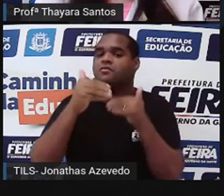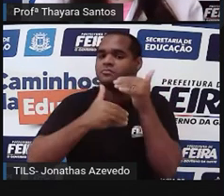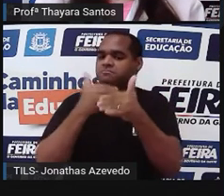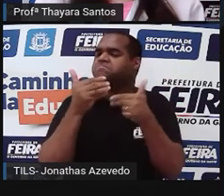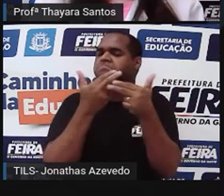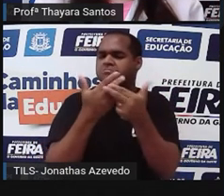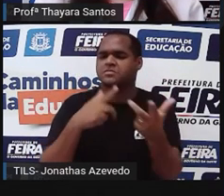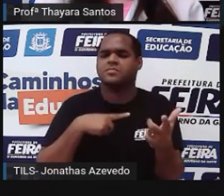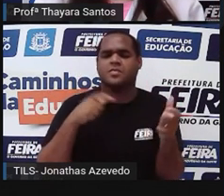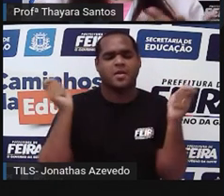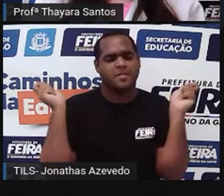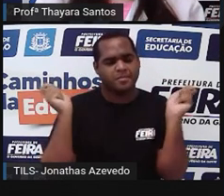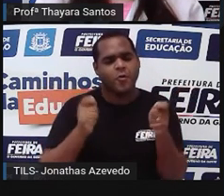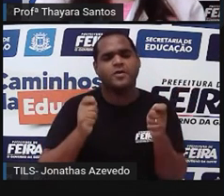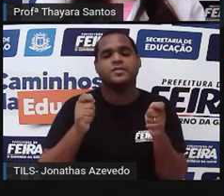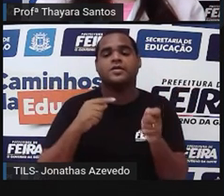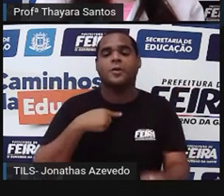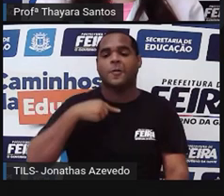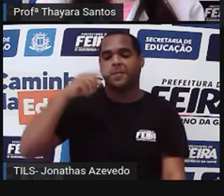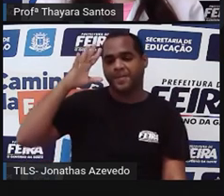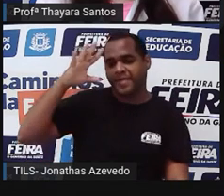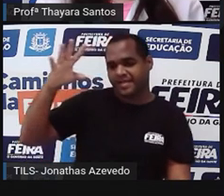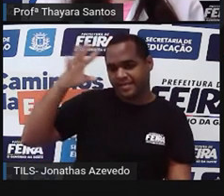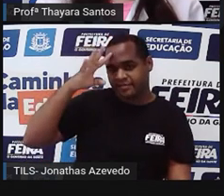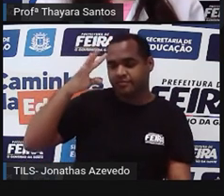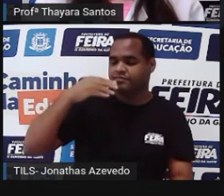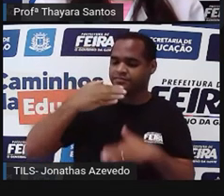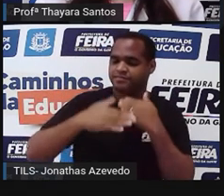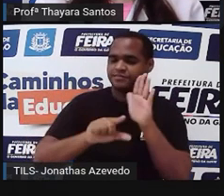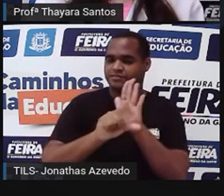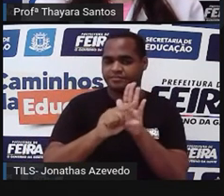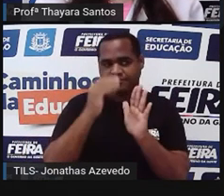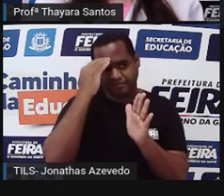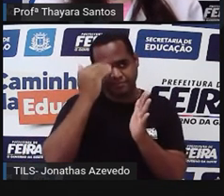pode pensar nisso a partir dessa lei.